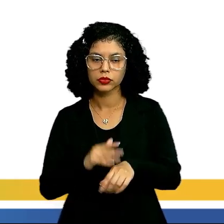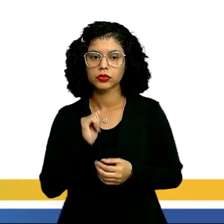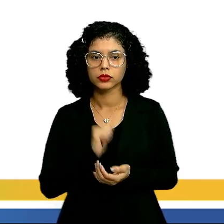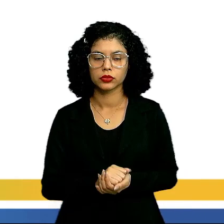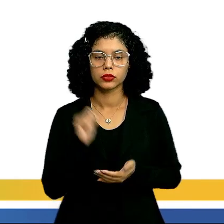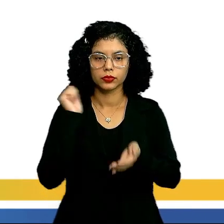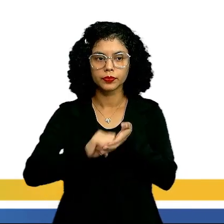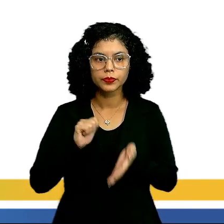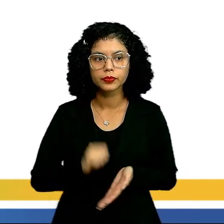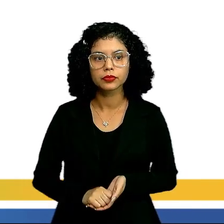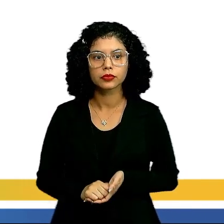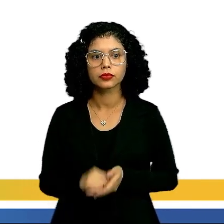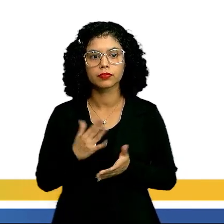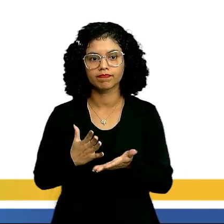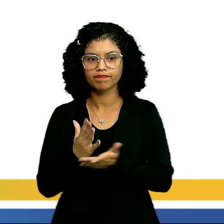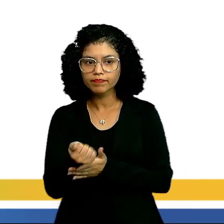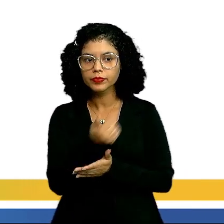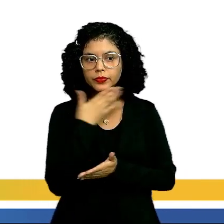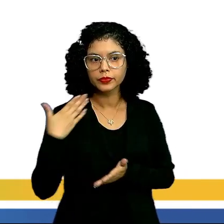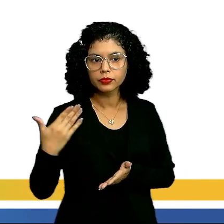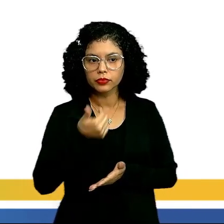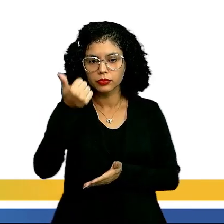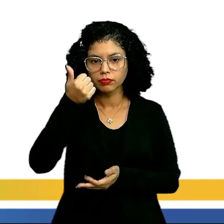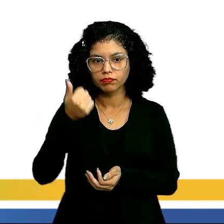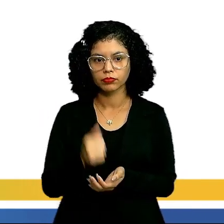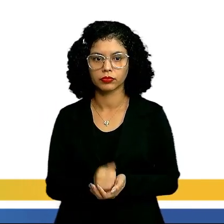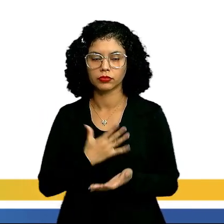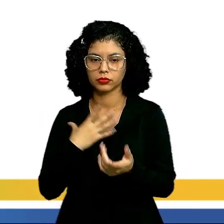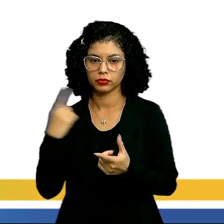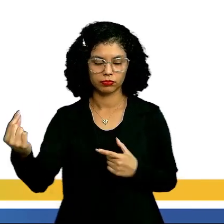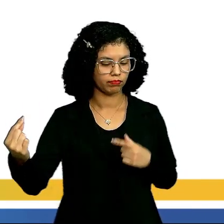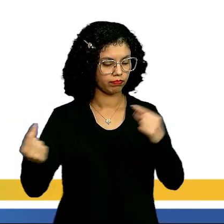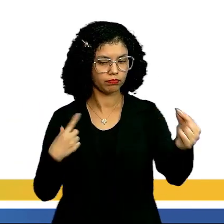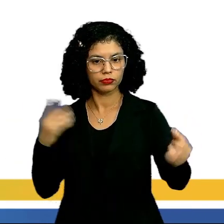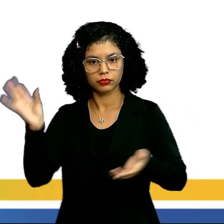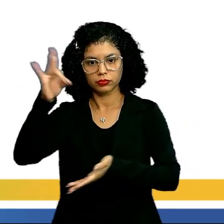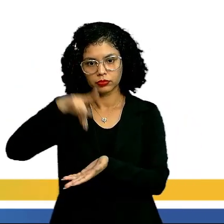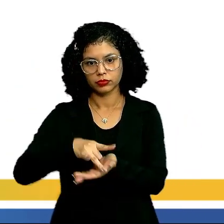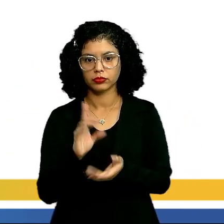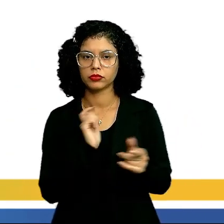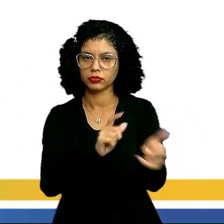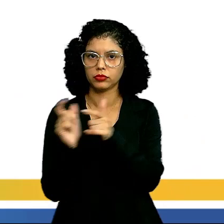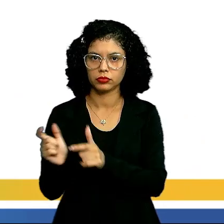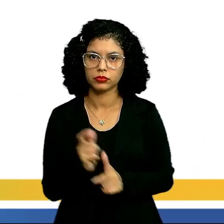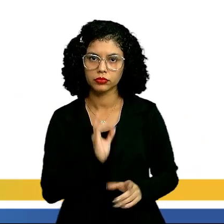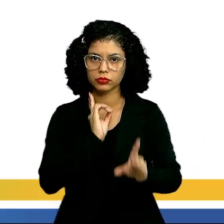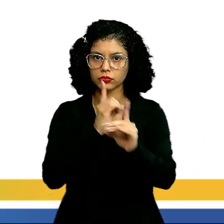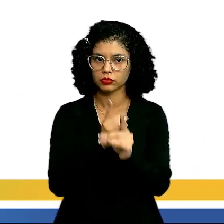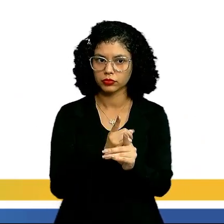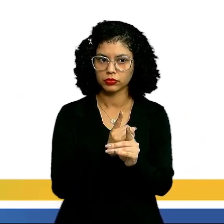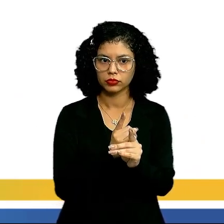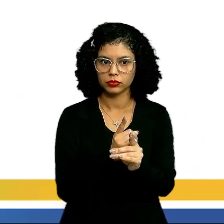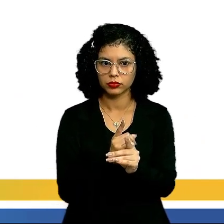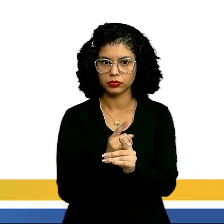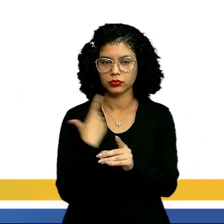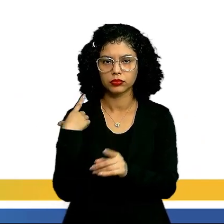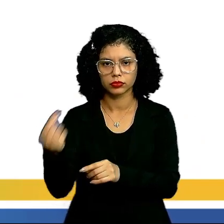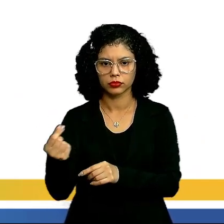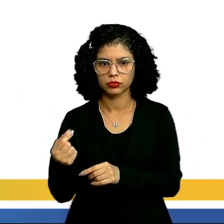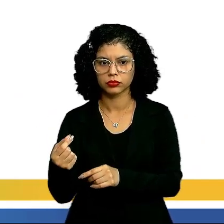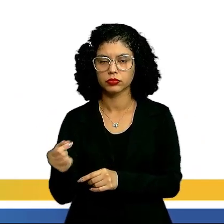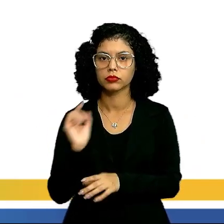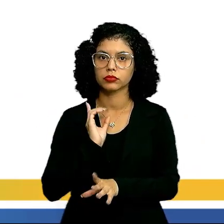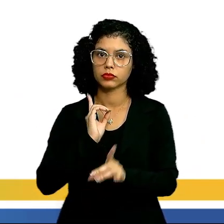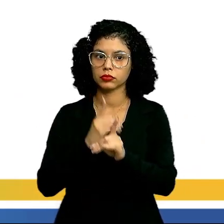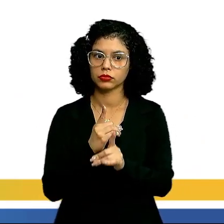jovens escritores busquem meios artificiais de fugir da realidade. Então, onde é que eles acham essa fuga?